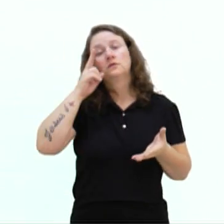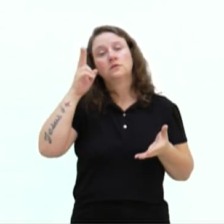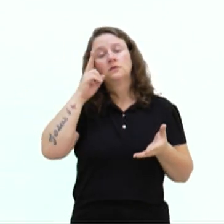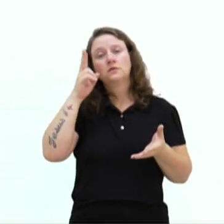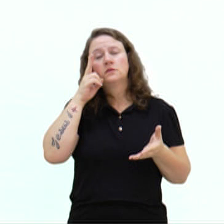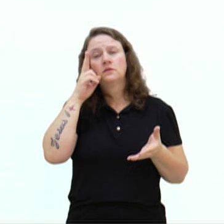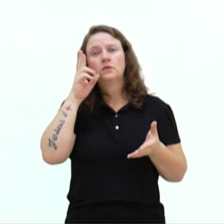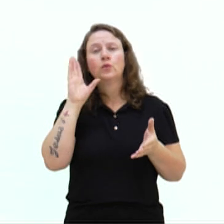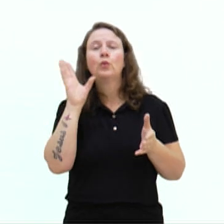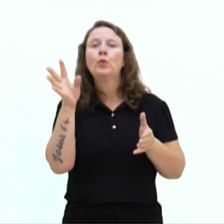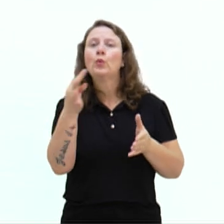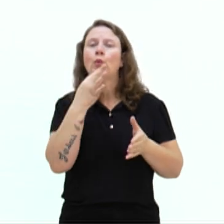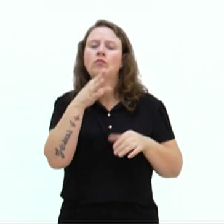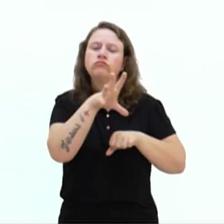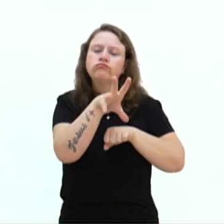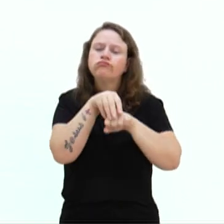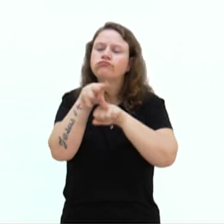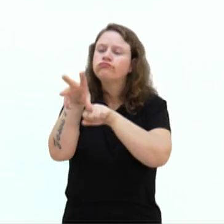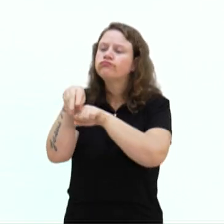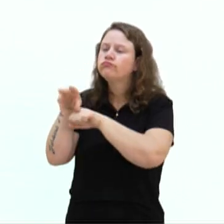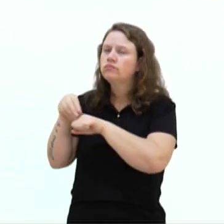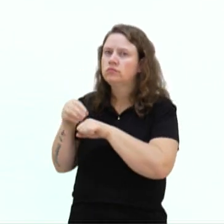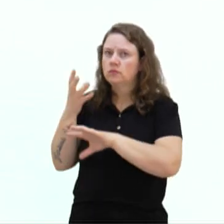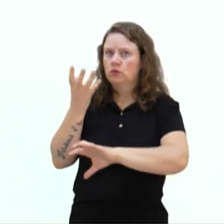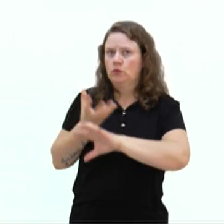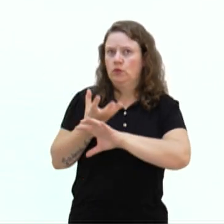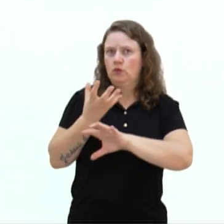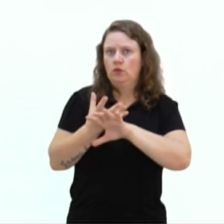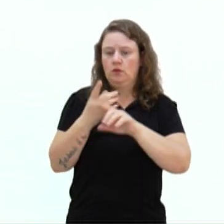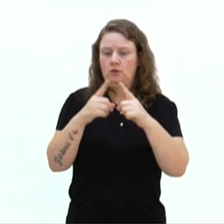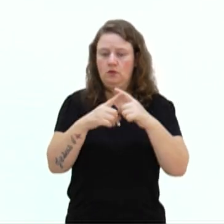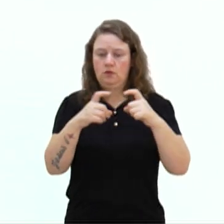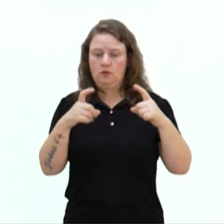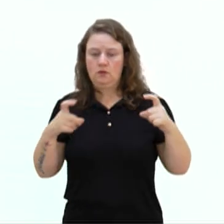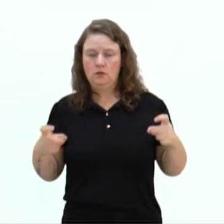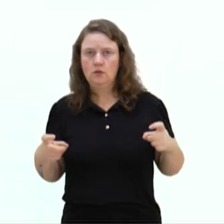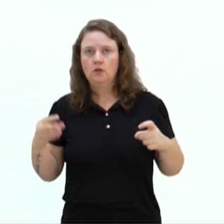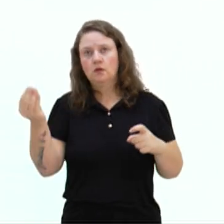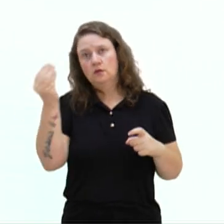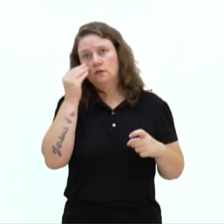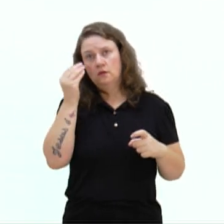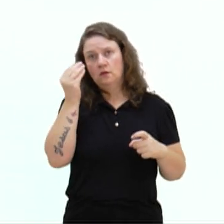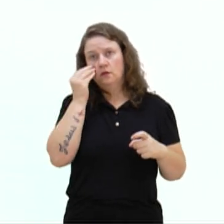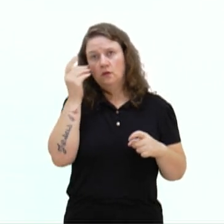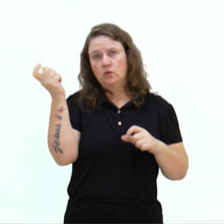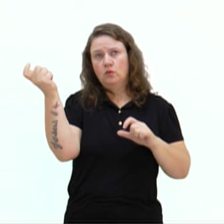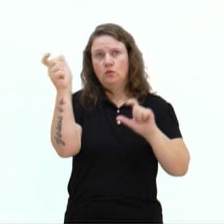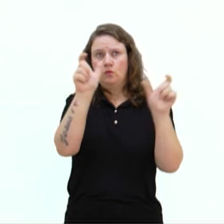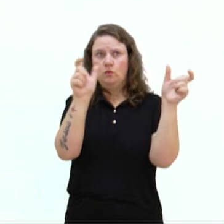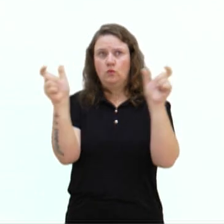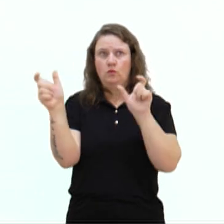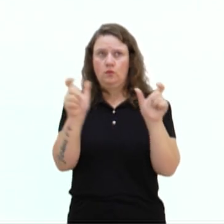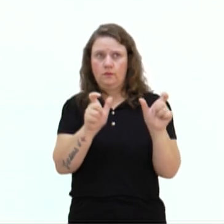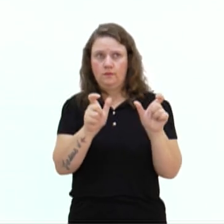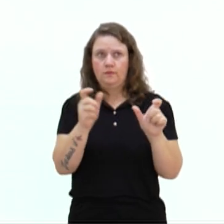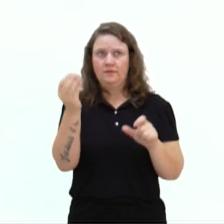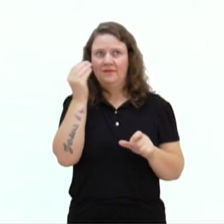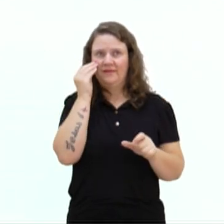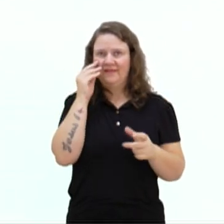de seus conhecimentos adquiridos na disciplina de ciências e tente completar este mapa aqui,